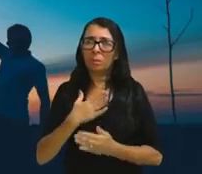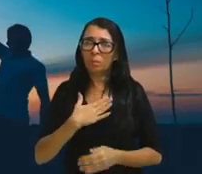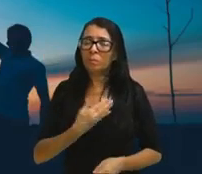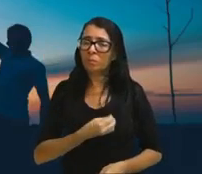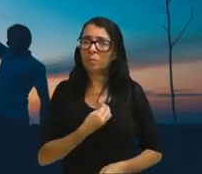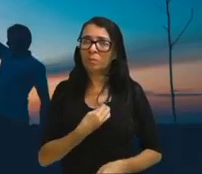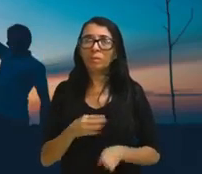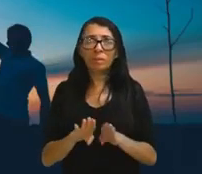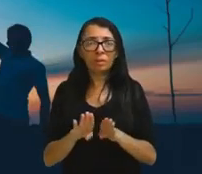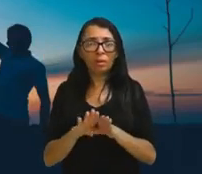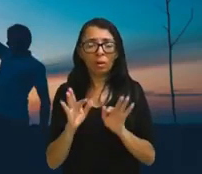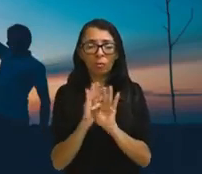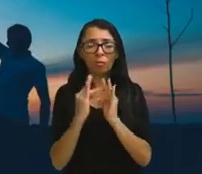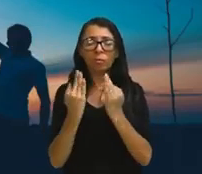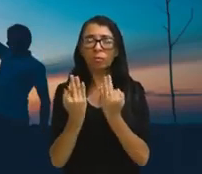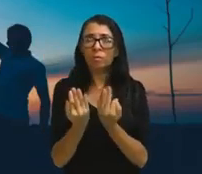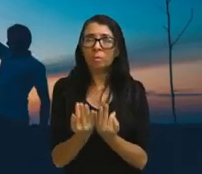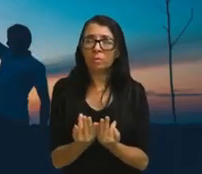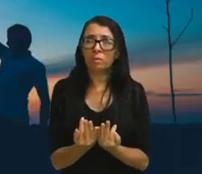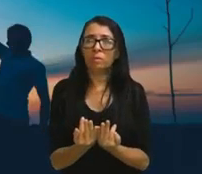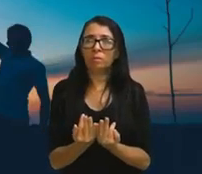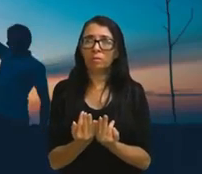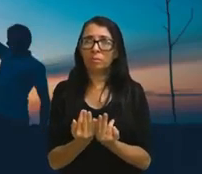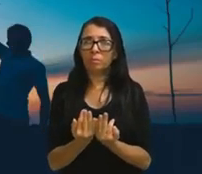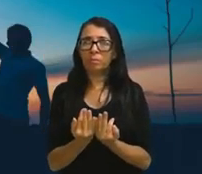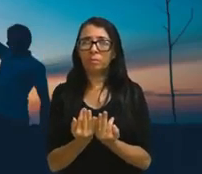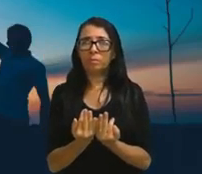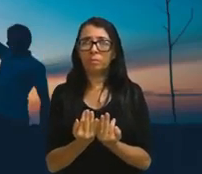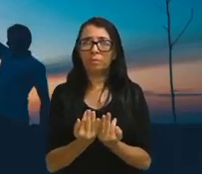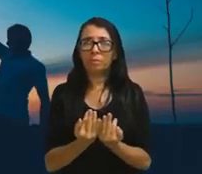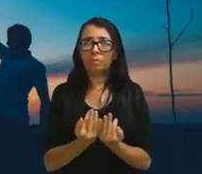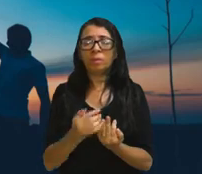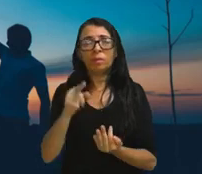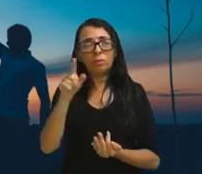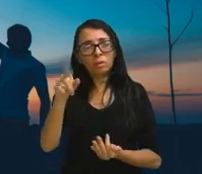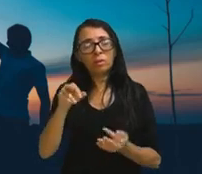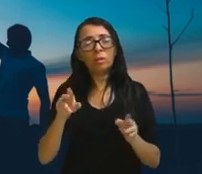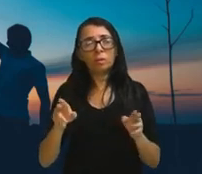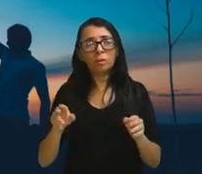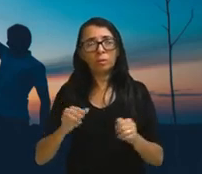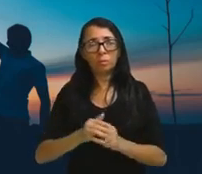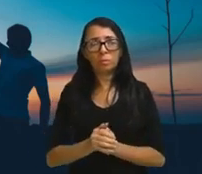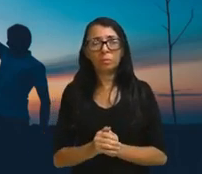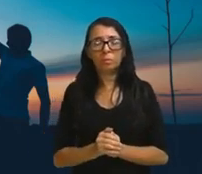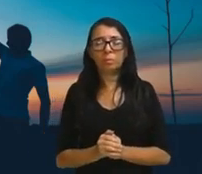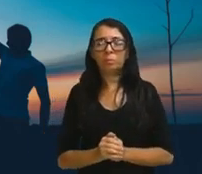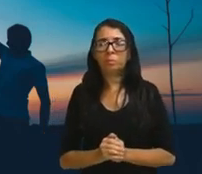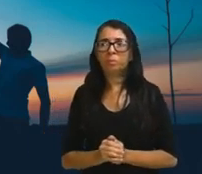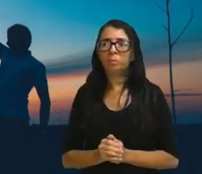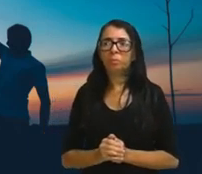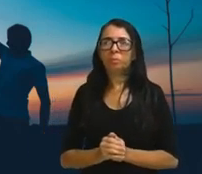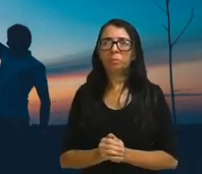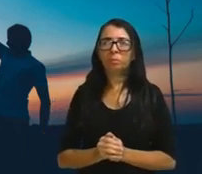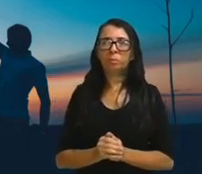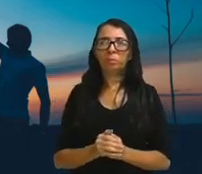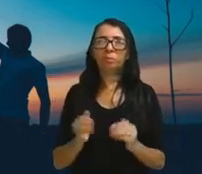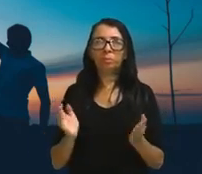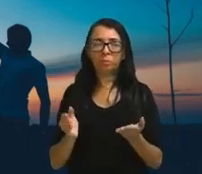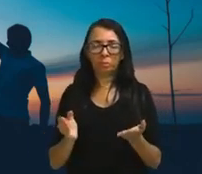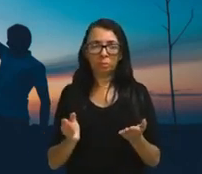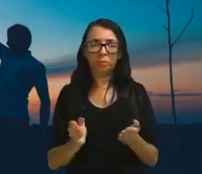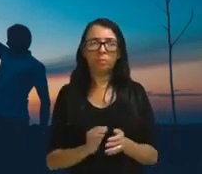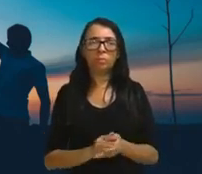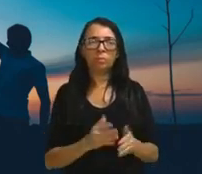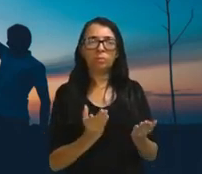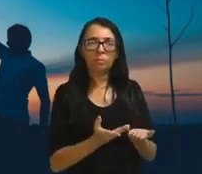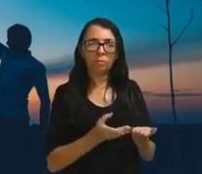aqui abrir essa nossa live lendo com vocês Naum, capítulo 1, versículo 7.